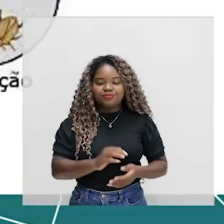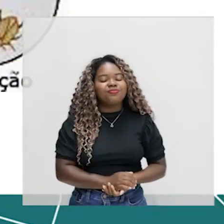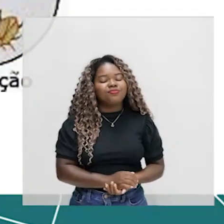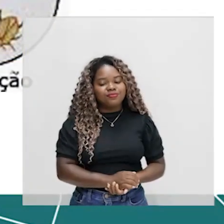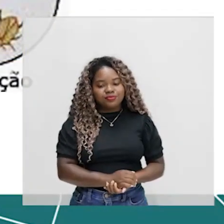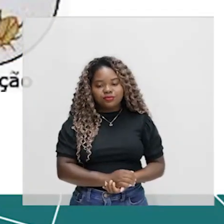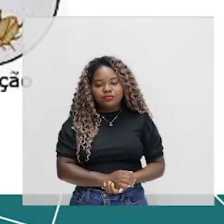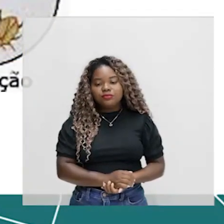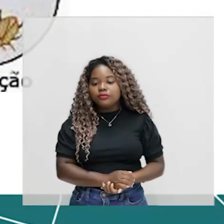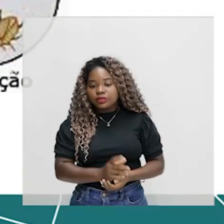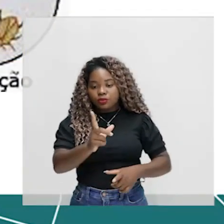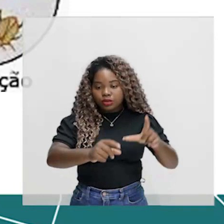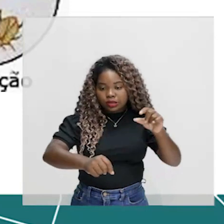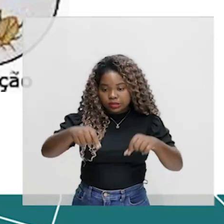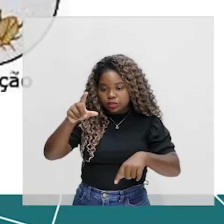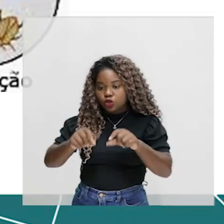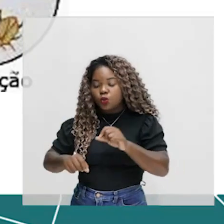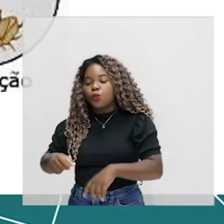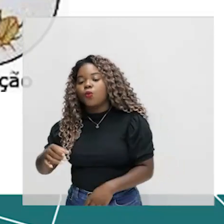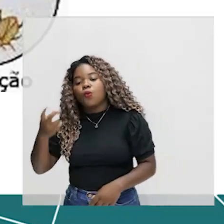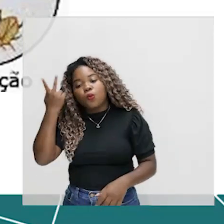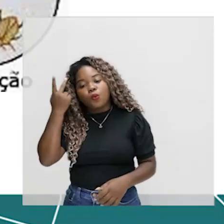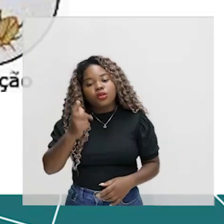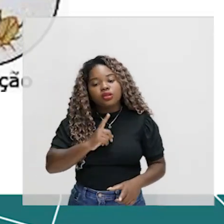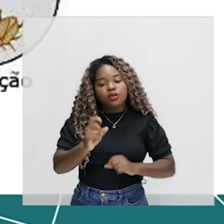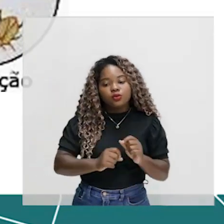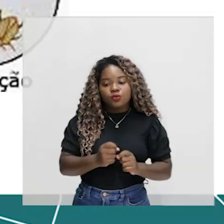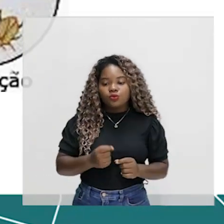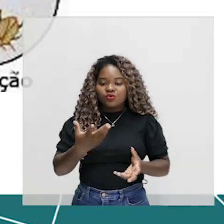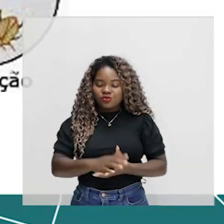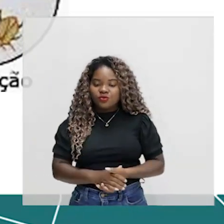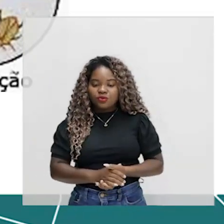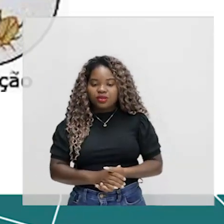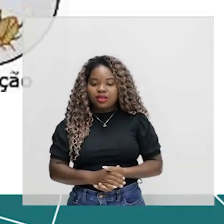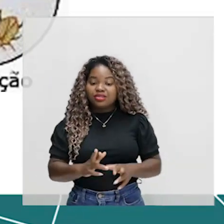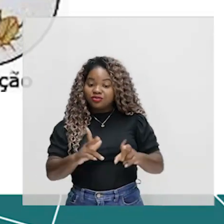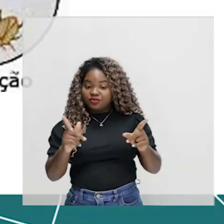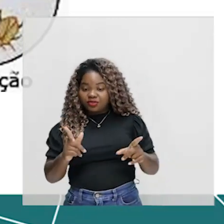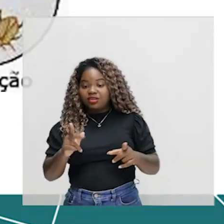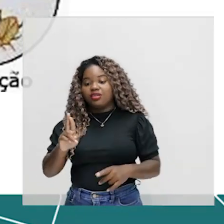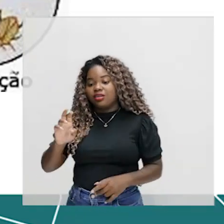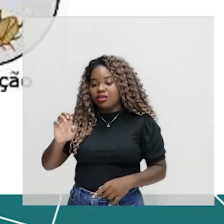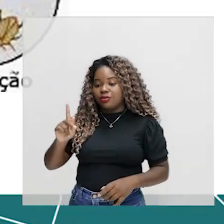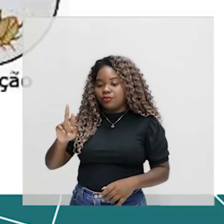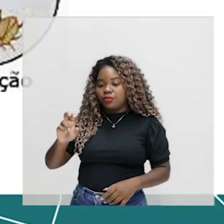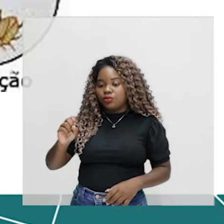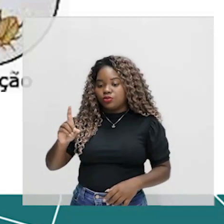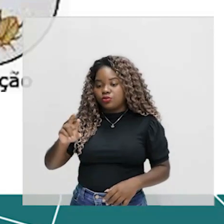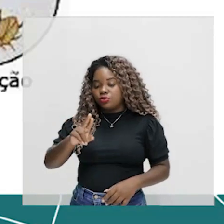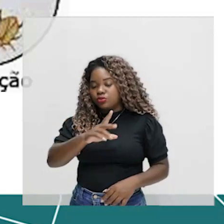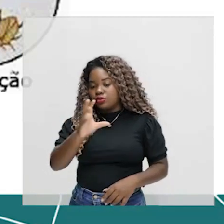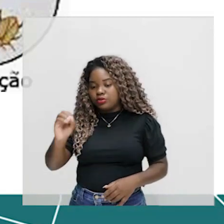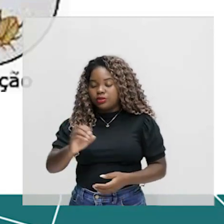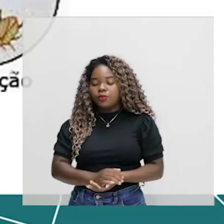a seleção natural ela promove uma reprodução diferencial Como assim aqueles indivíduos que